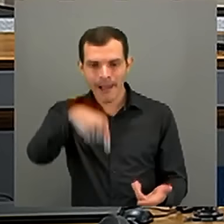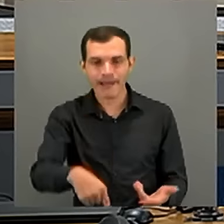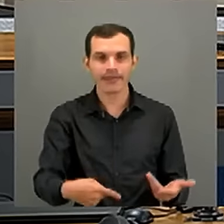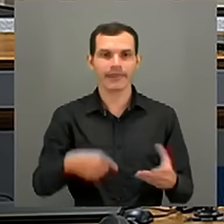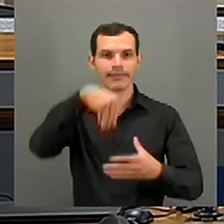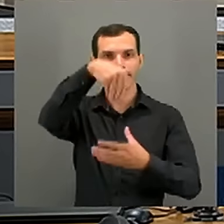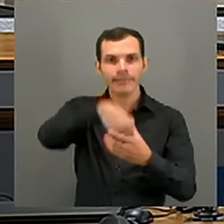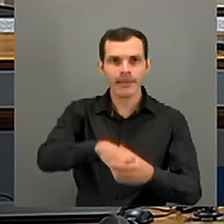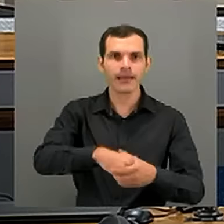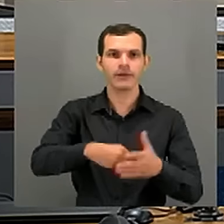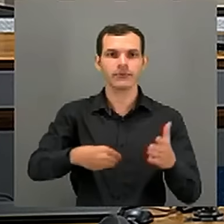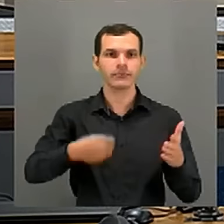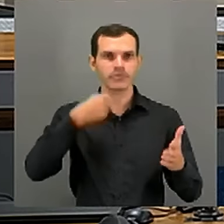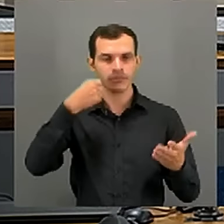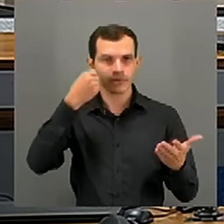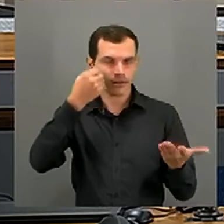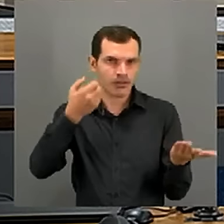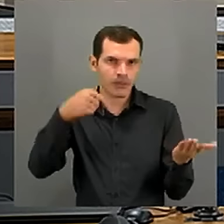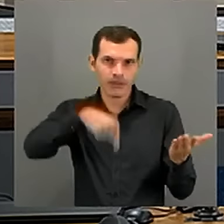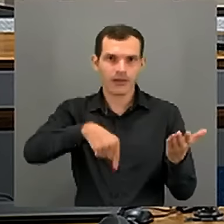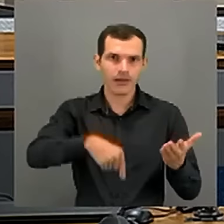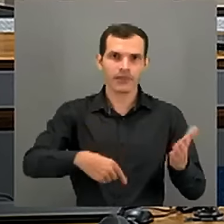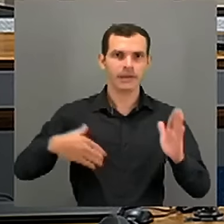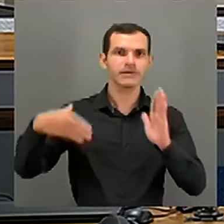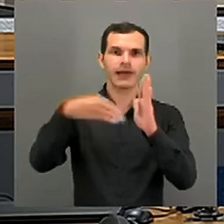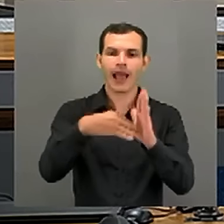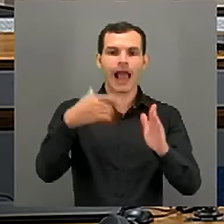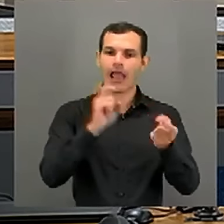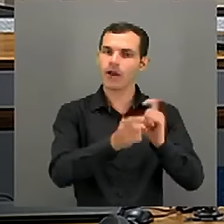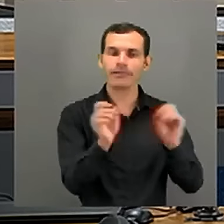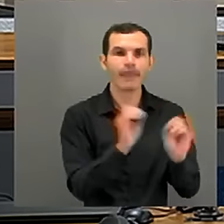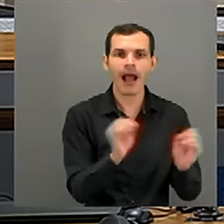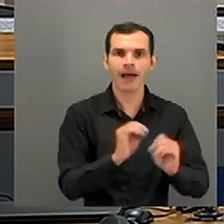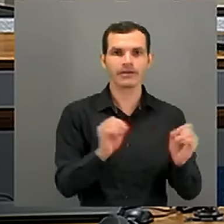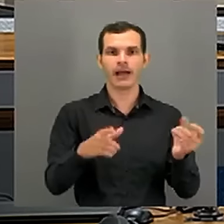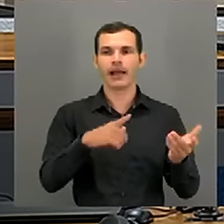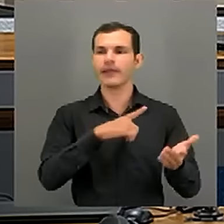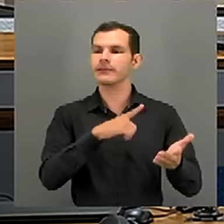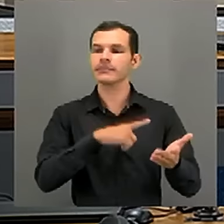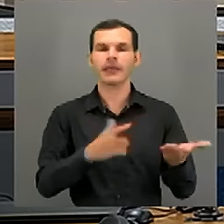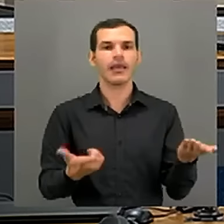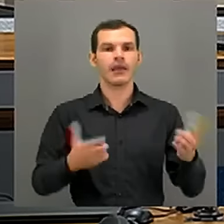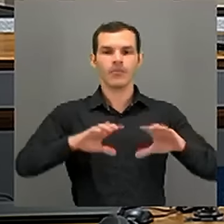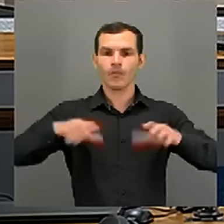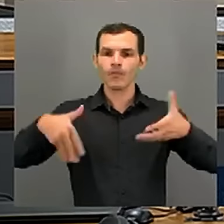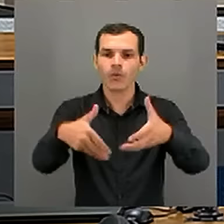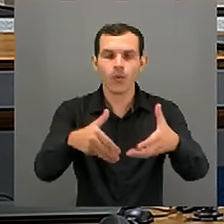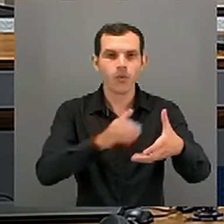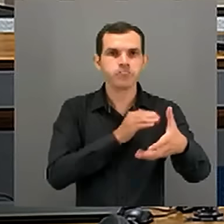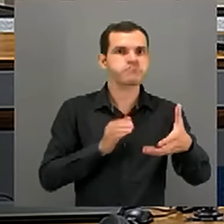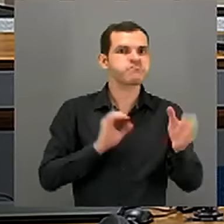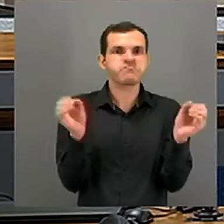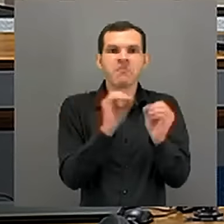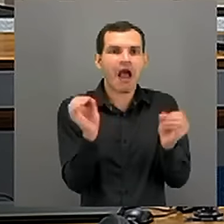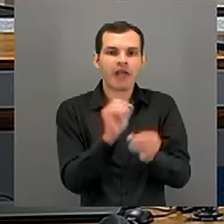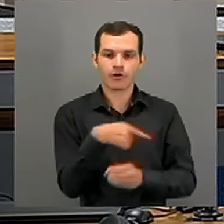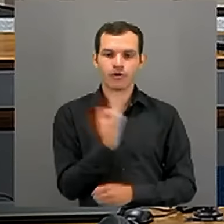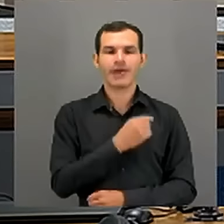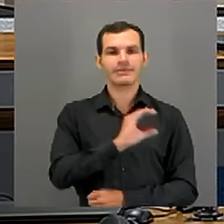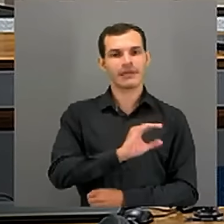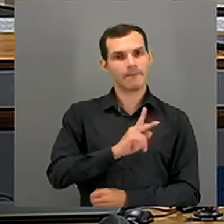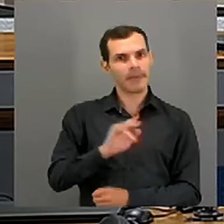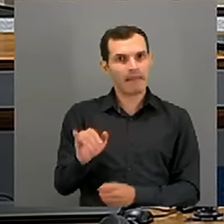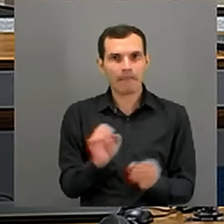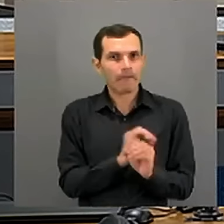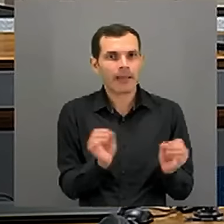Senado, aí não vai ter sessão, não vai ter nada, não vai ter comissão, a nossa CPI não vai poder trabalhar, a gente teria duas reuniões na semana